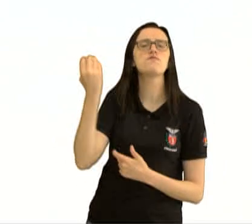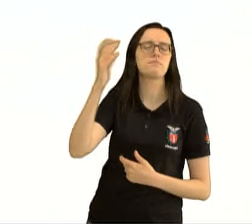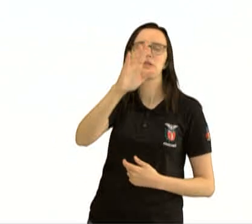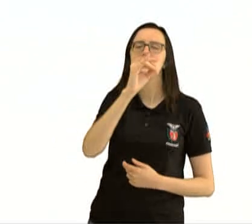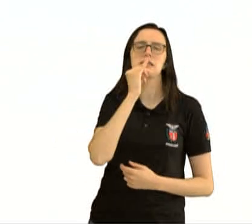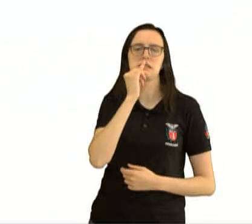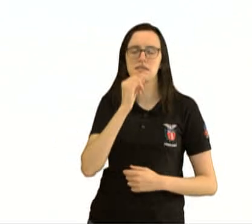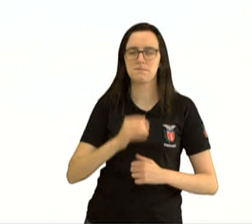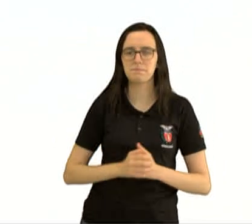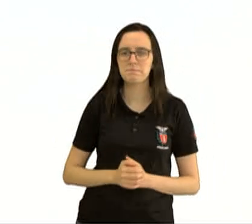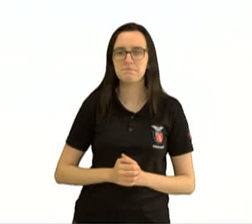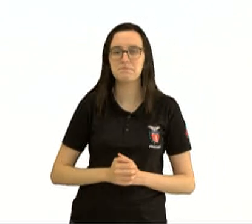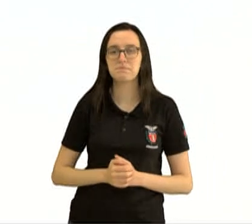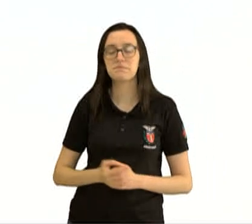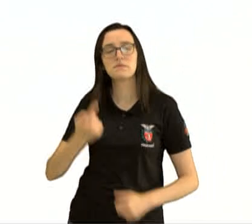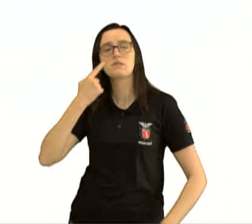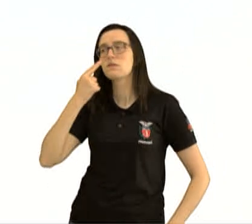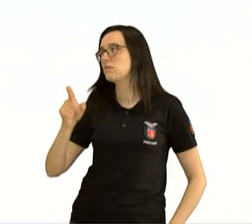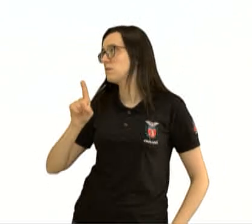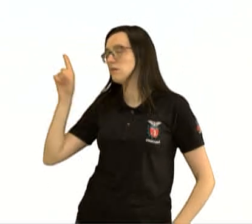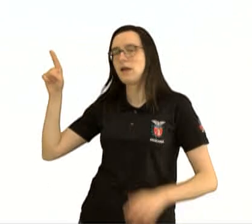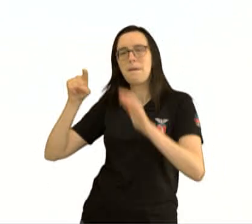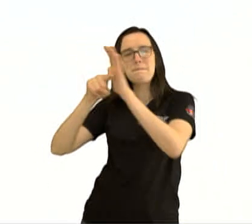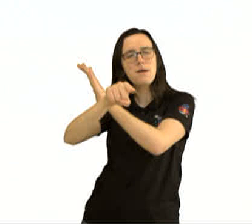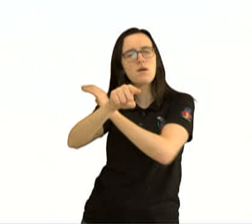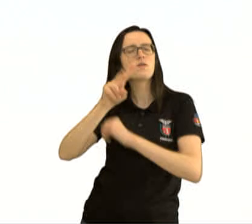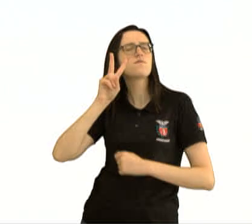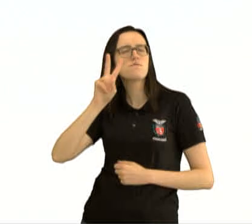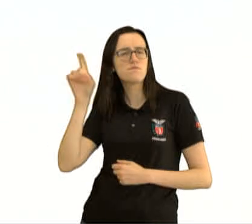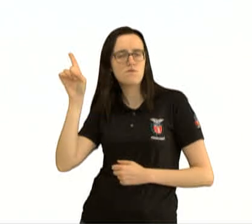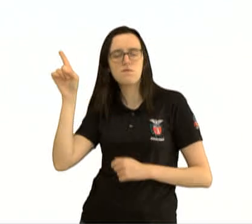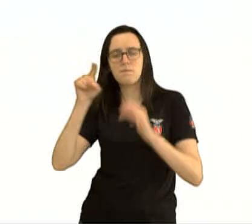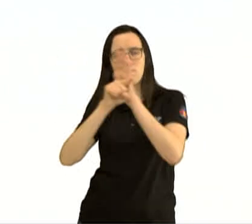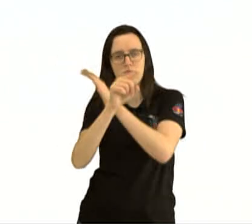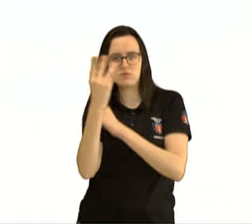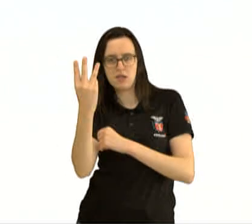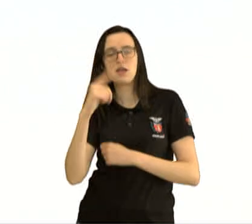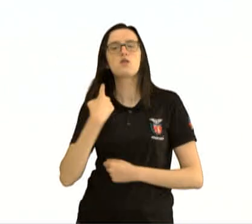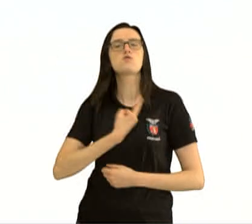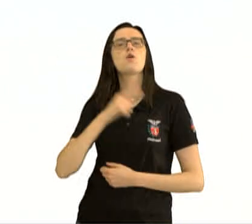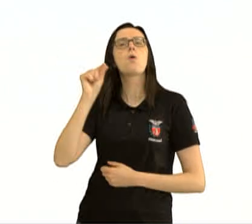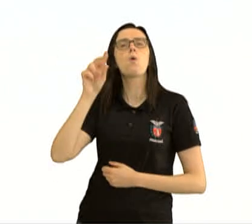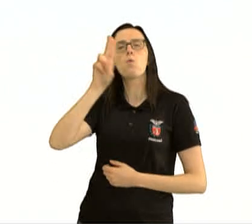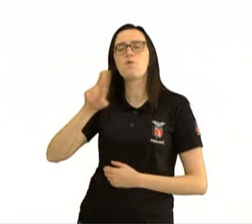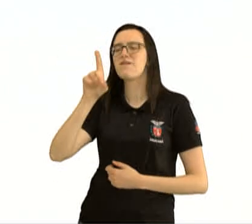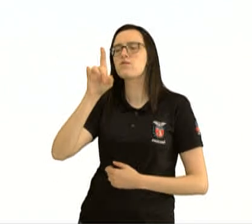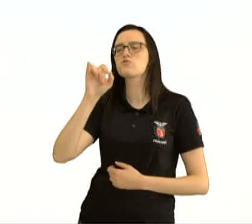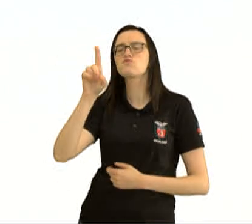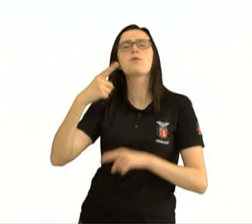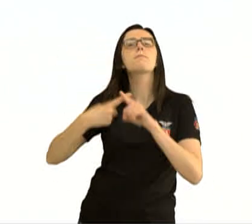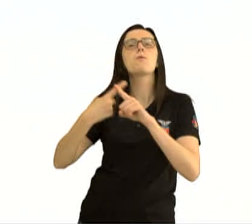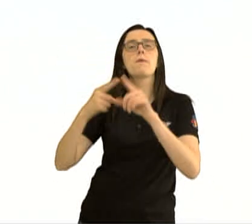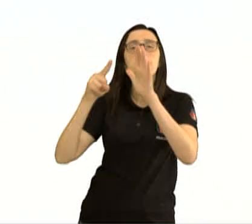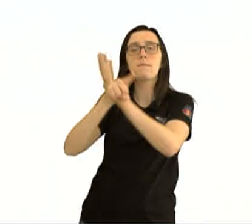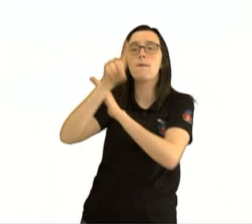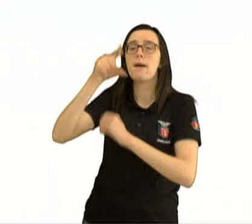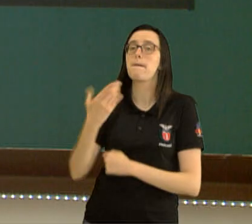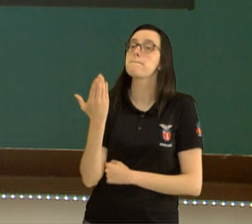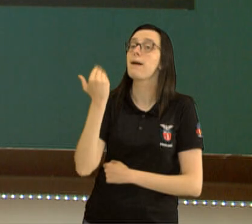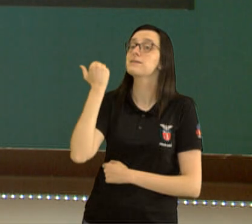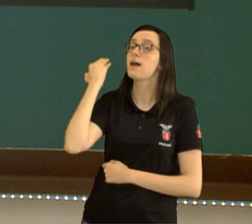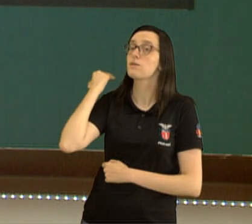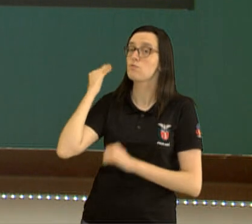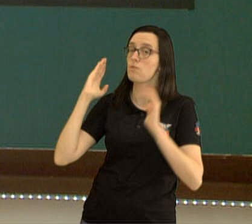exemplo. Aqui, where did you go? Para onde você foi? Também, ó, estamos utilizando did justamente porque a pergunta foi feita no